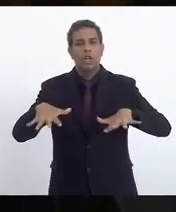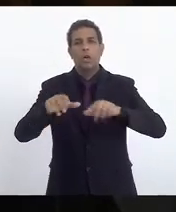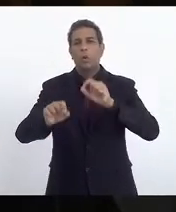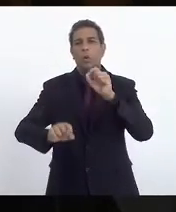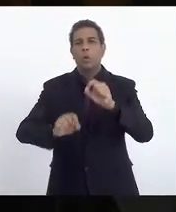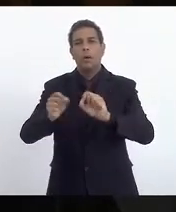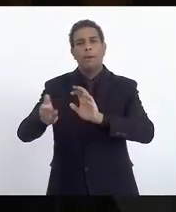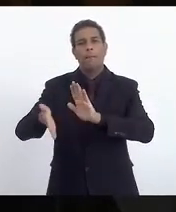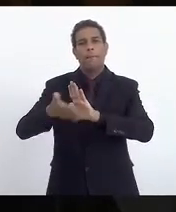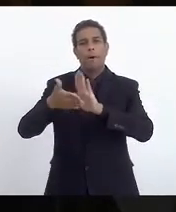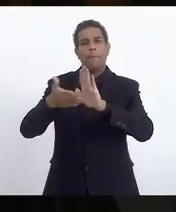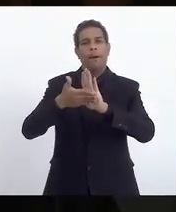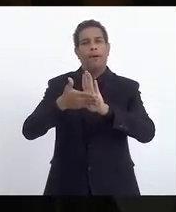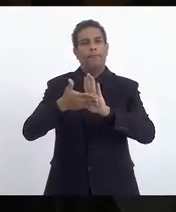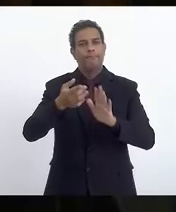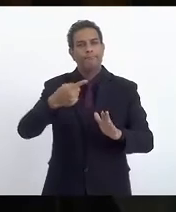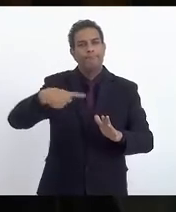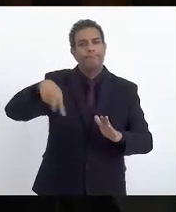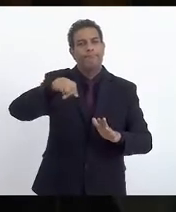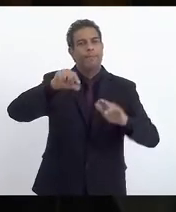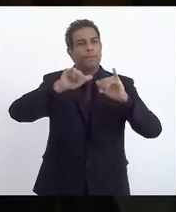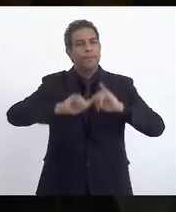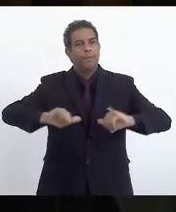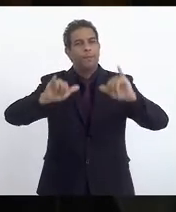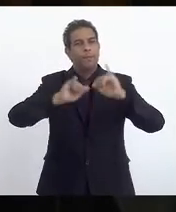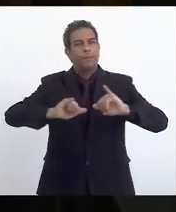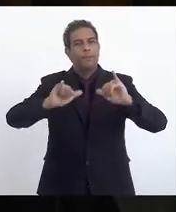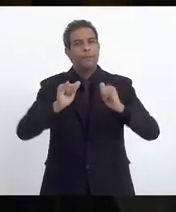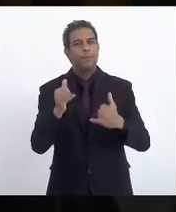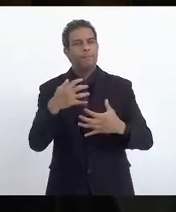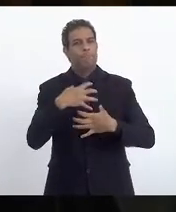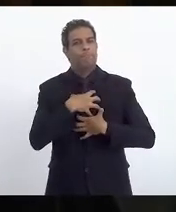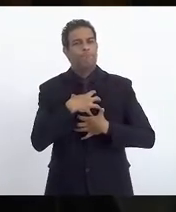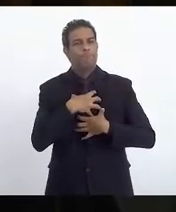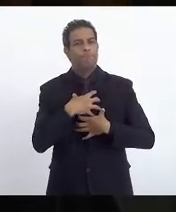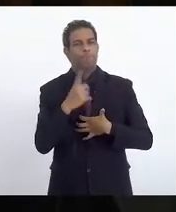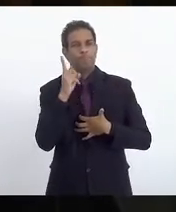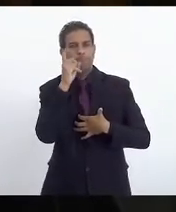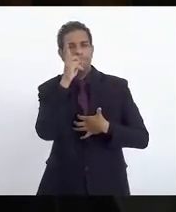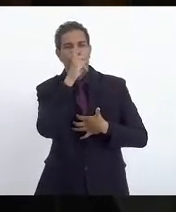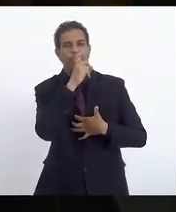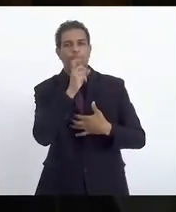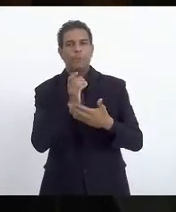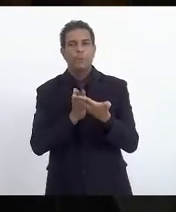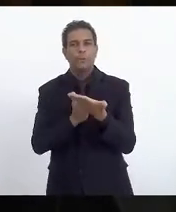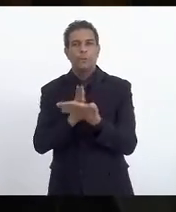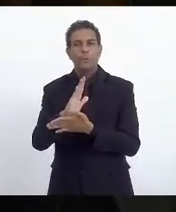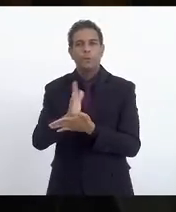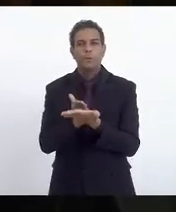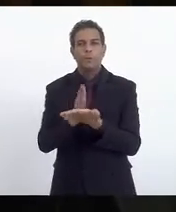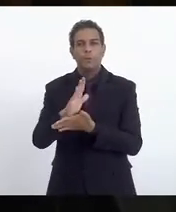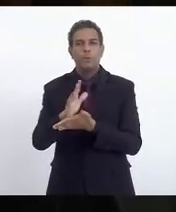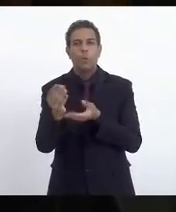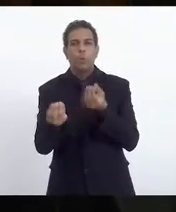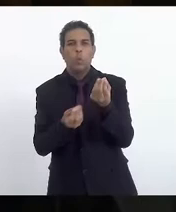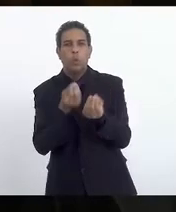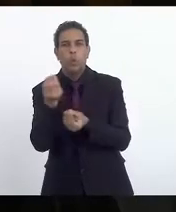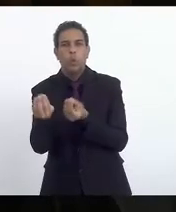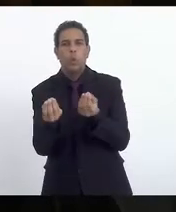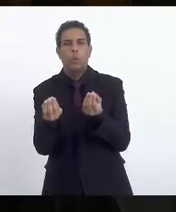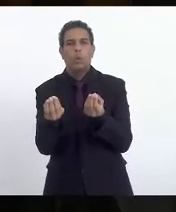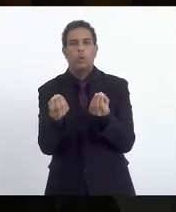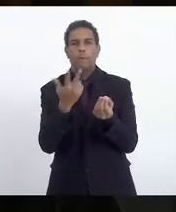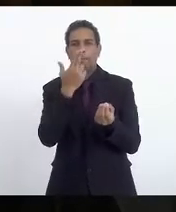Presidente tem Oi Jaque essa mensagem de indignação por já estarem cogitando